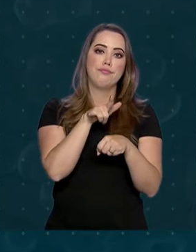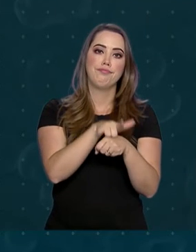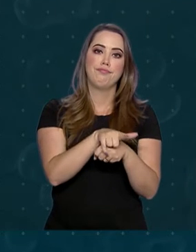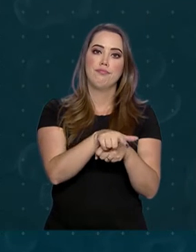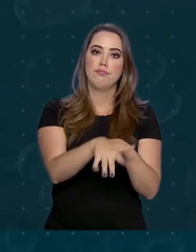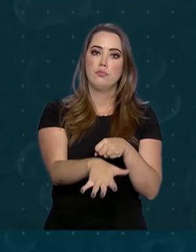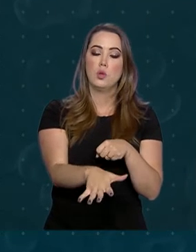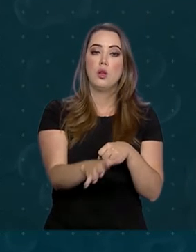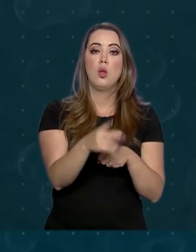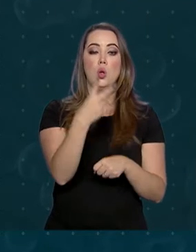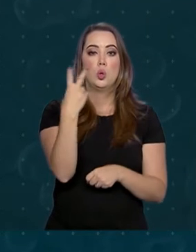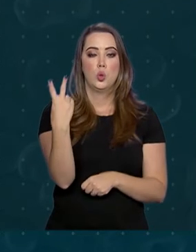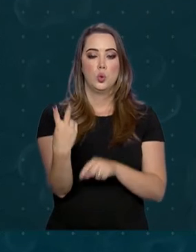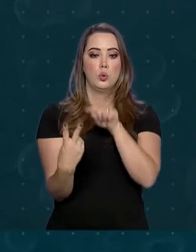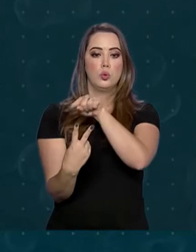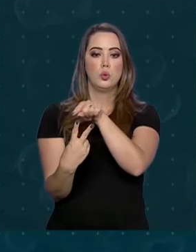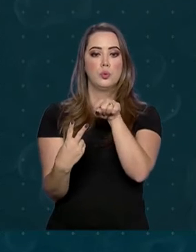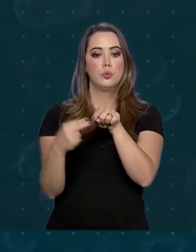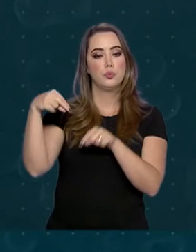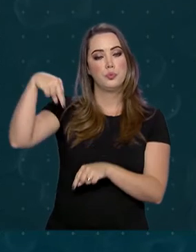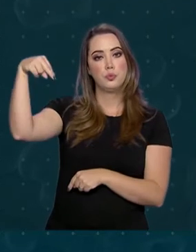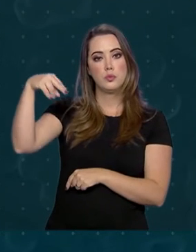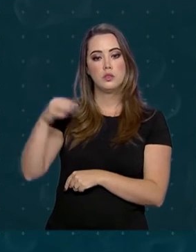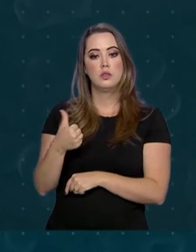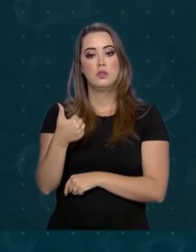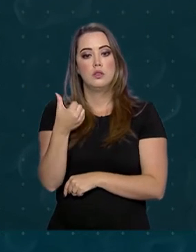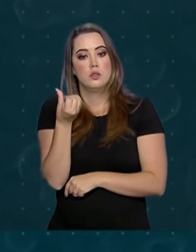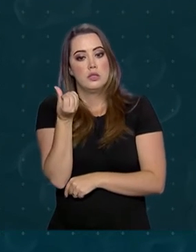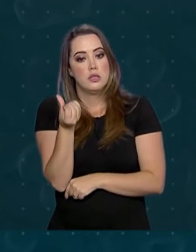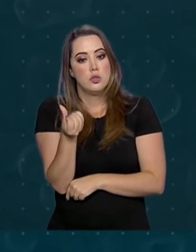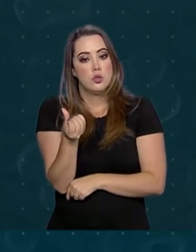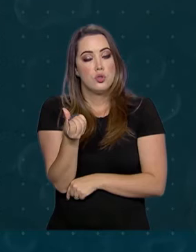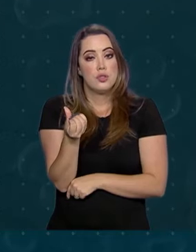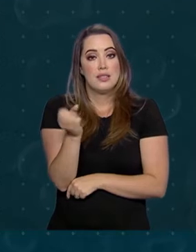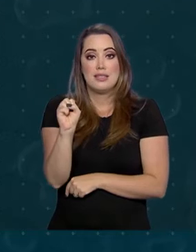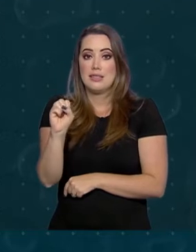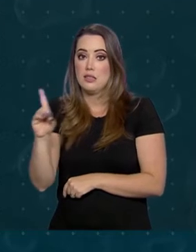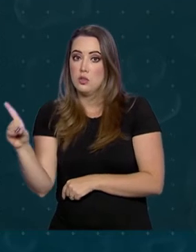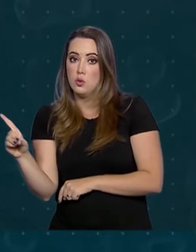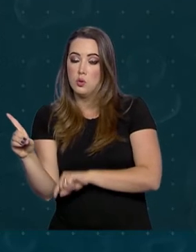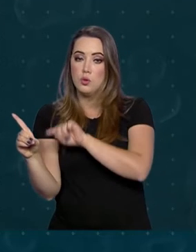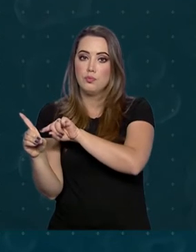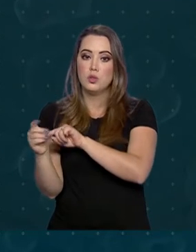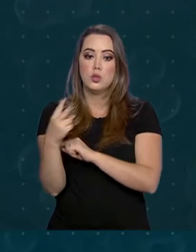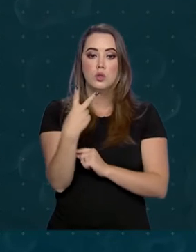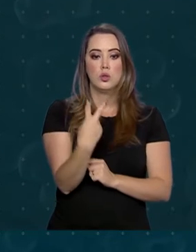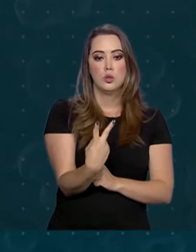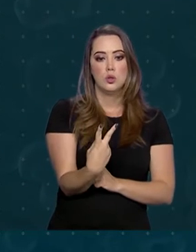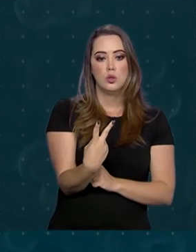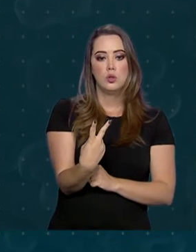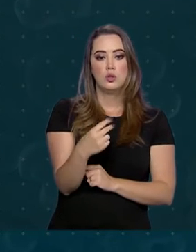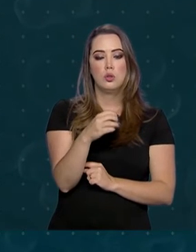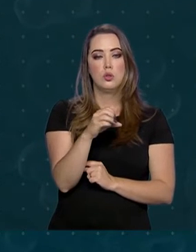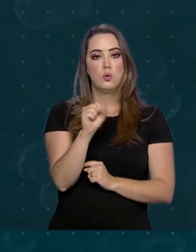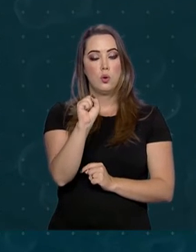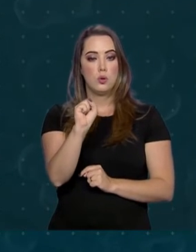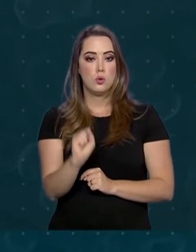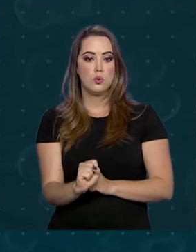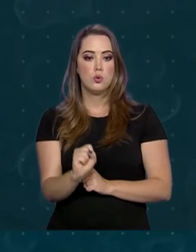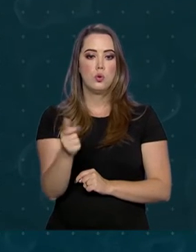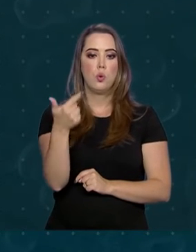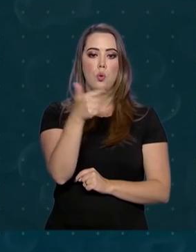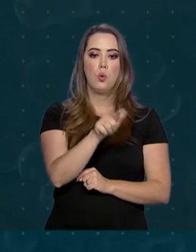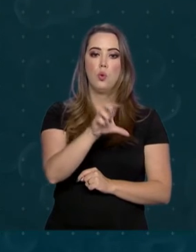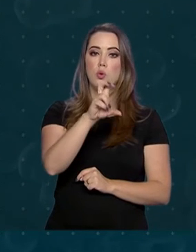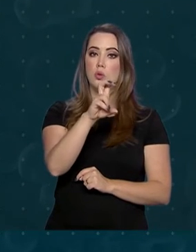Brasil. Dois na região nordeste, 16 na região sudeste e dois na região sul. Outros